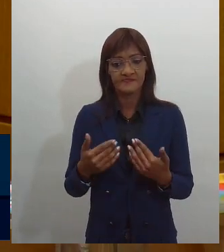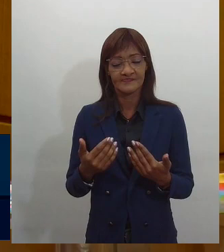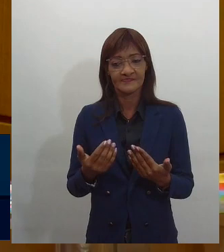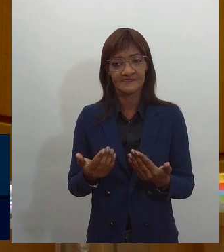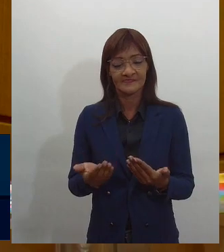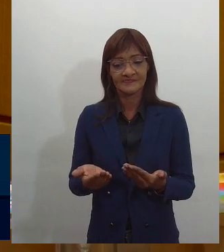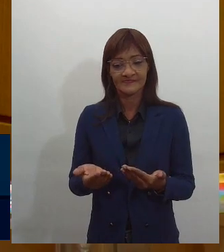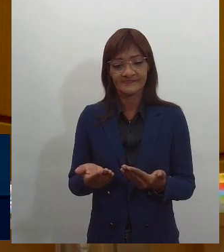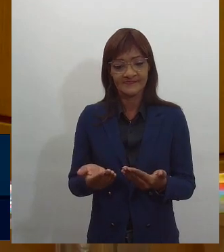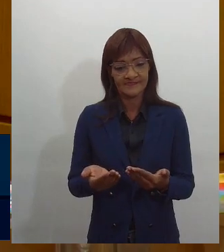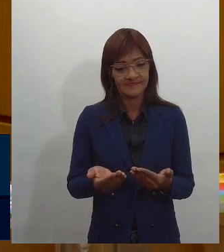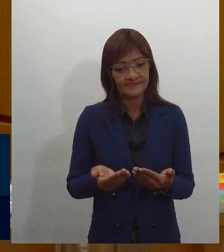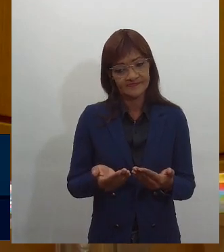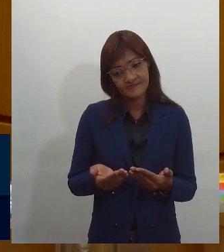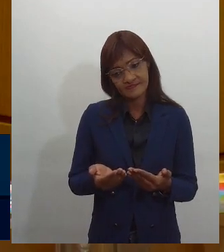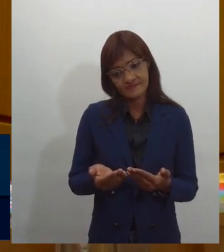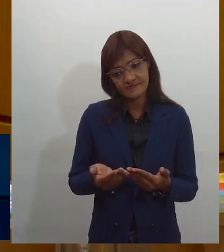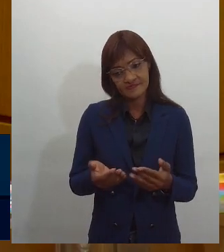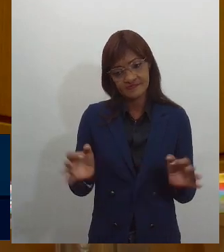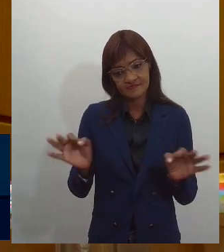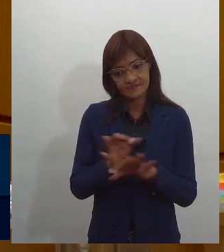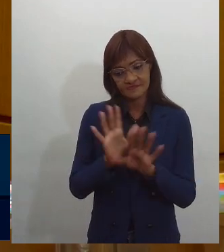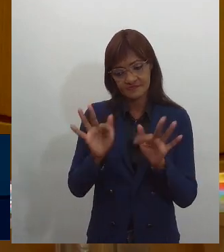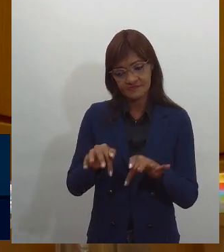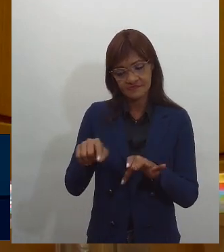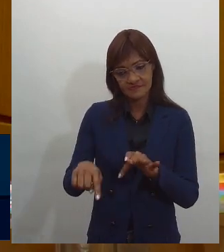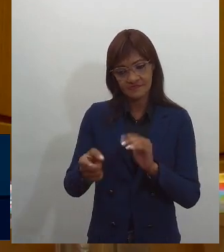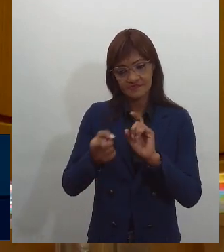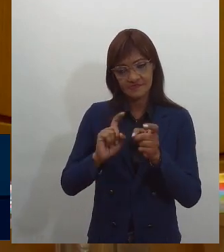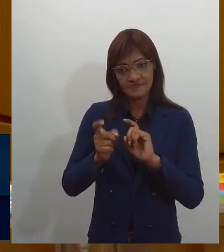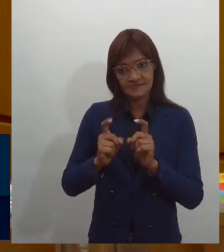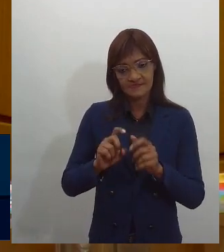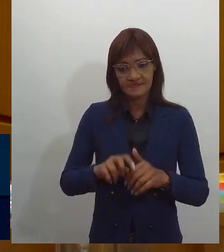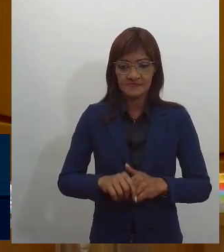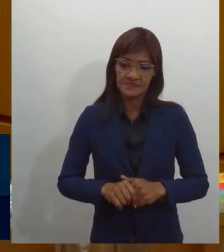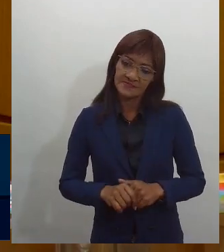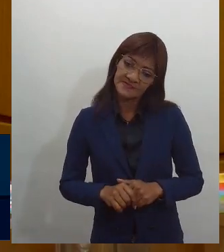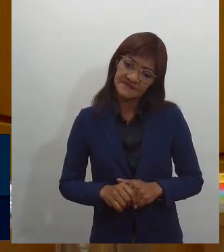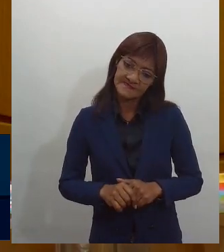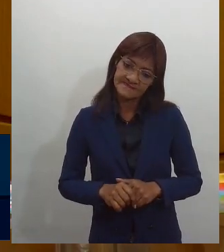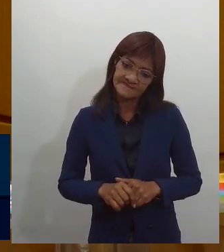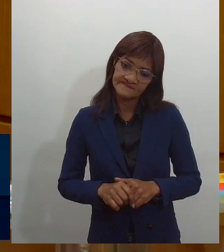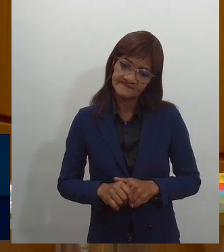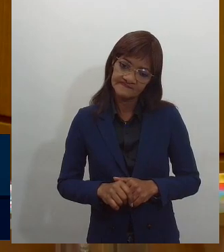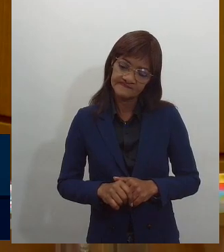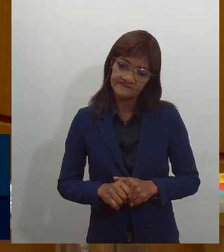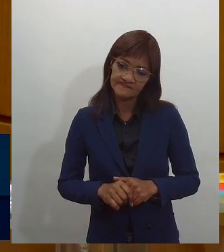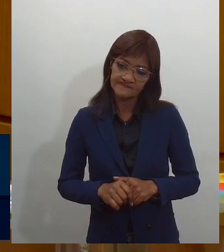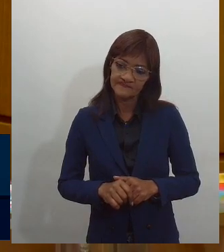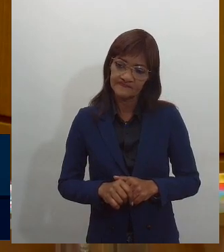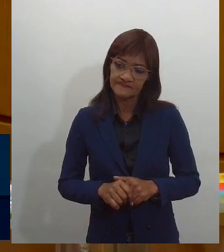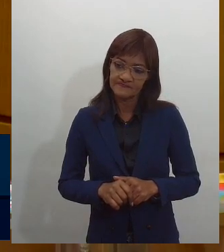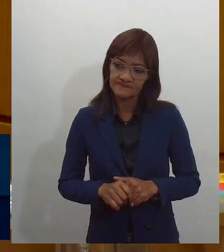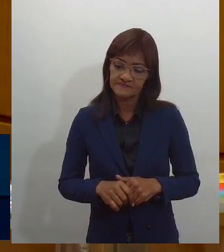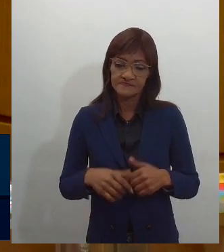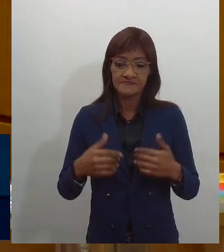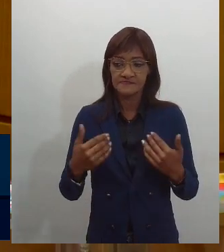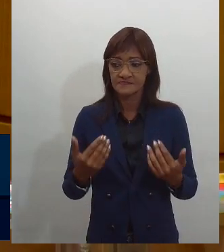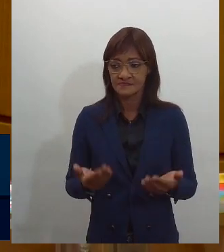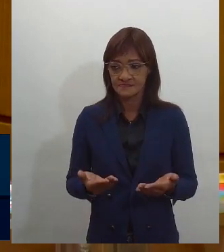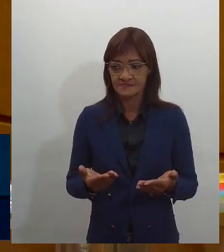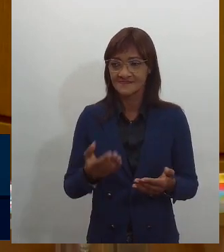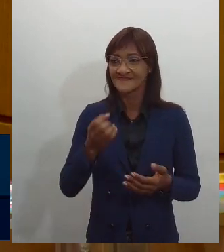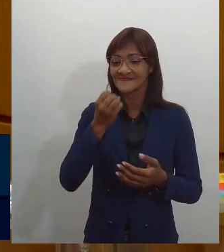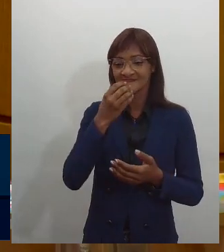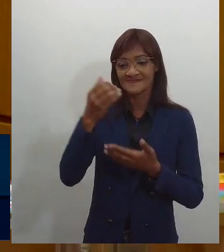depois do fim dessa sessão ordinária aqui na Casa do Povo. Então, sejam bem-vindos, bem-vindas mais